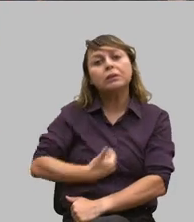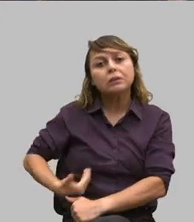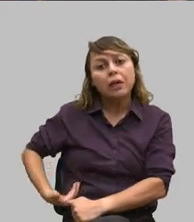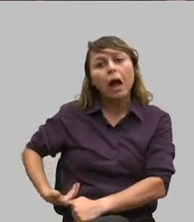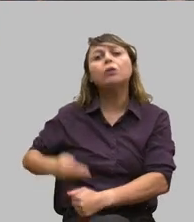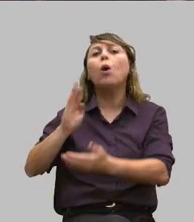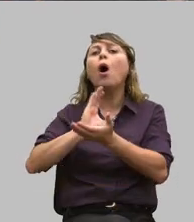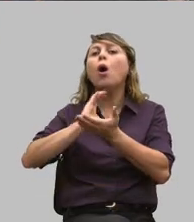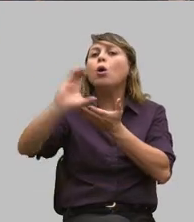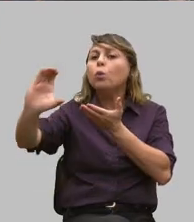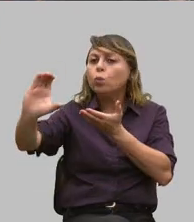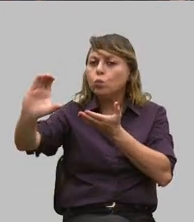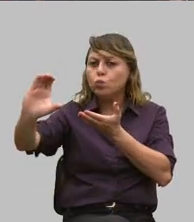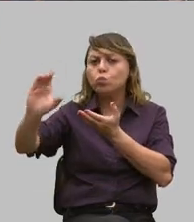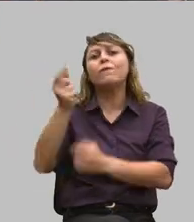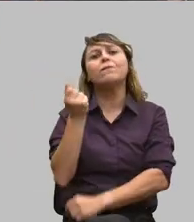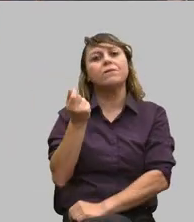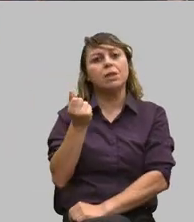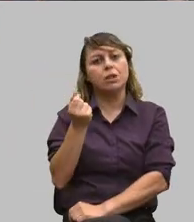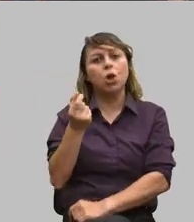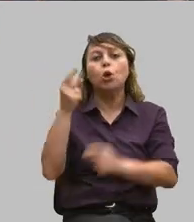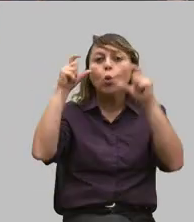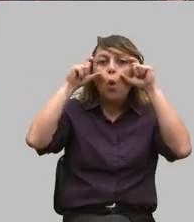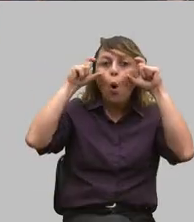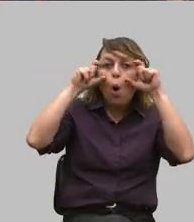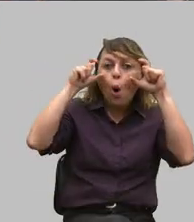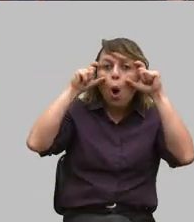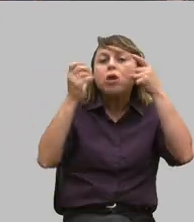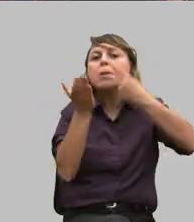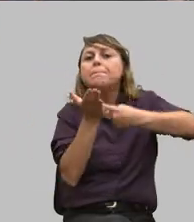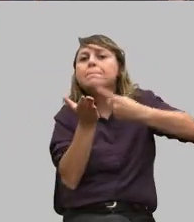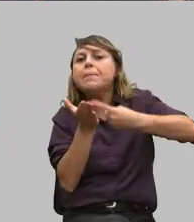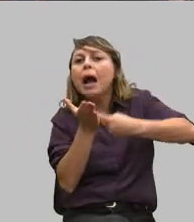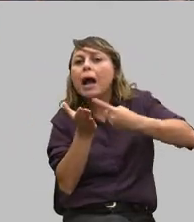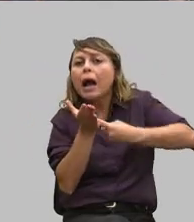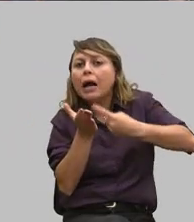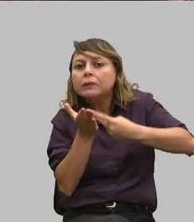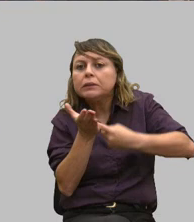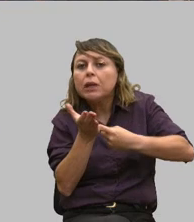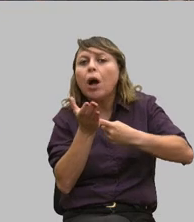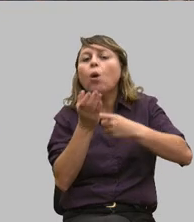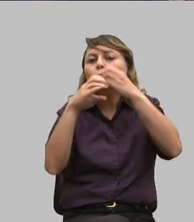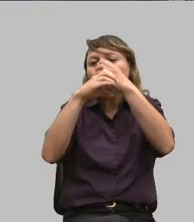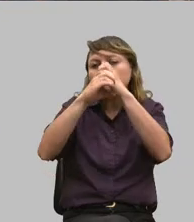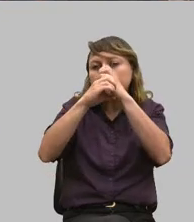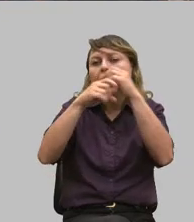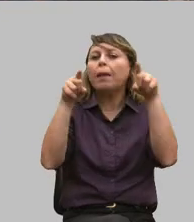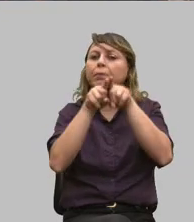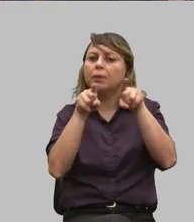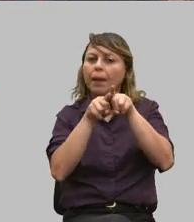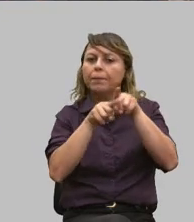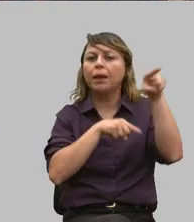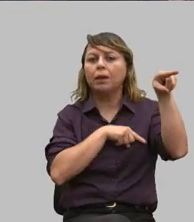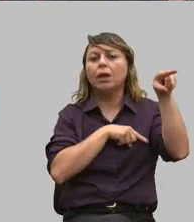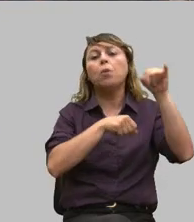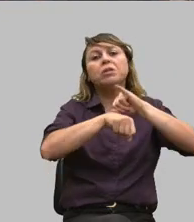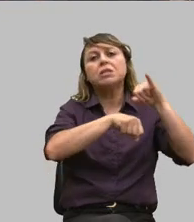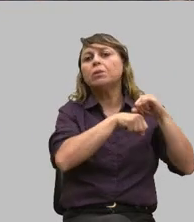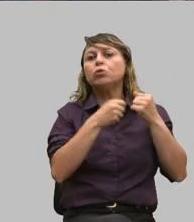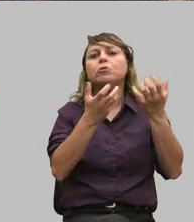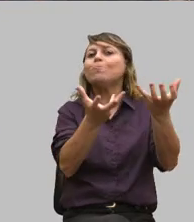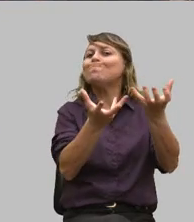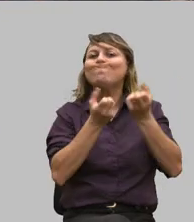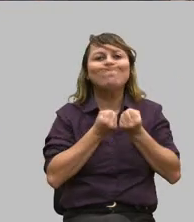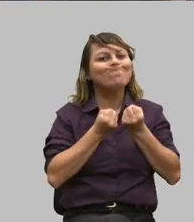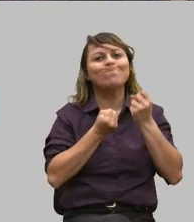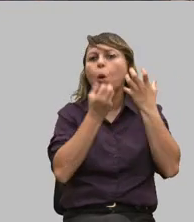recurso financeiro do óculos e das consultas mas não impede aos municípios que ainda não aderiram a gente deve abrir de novo